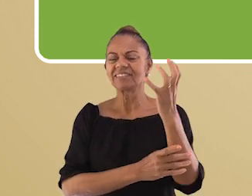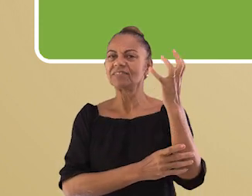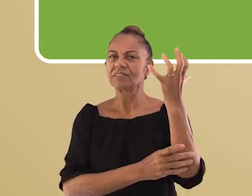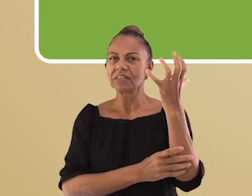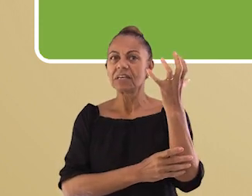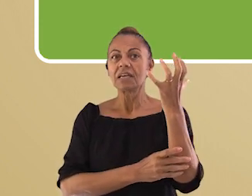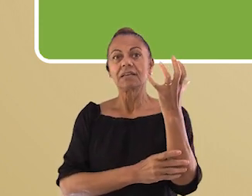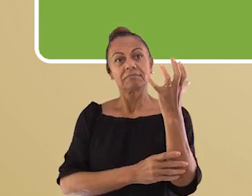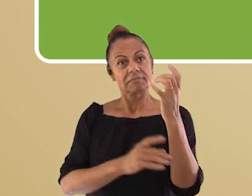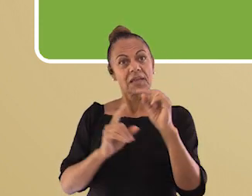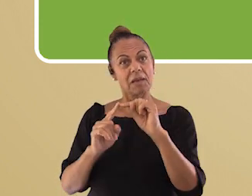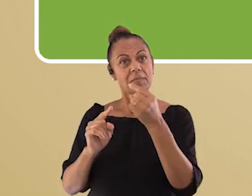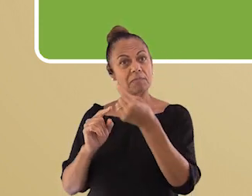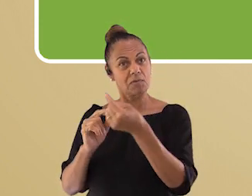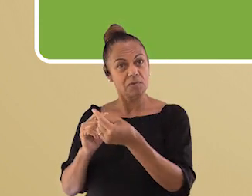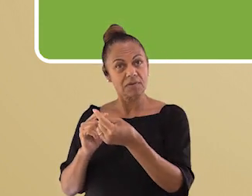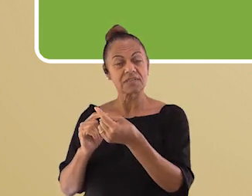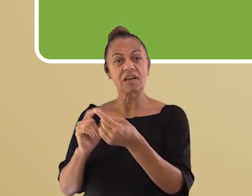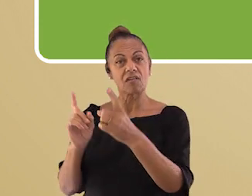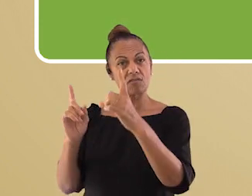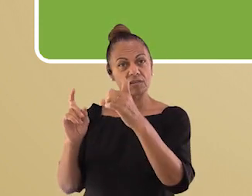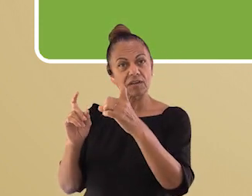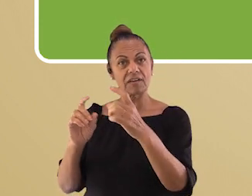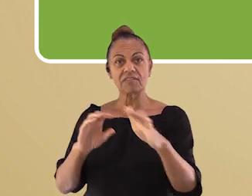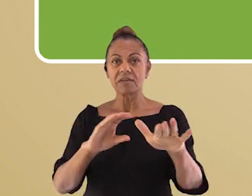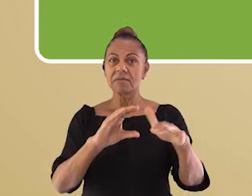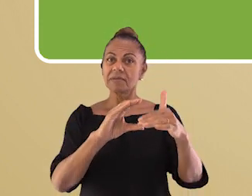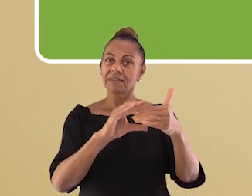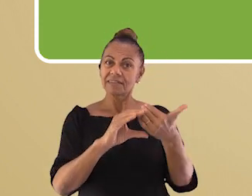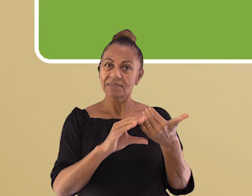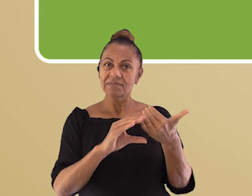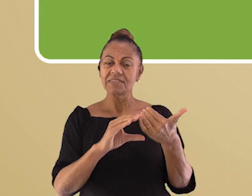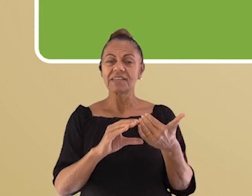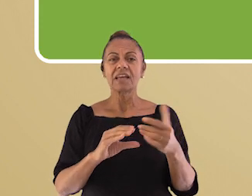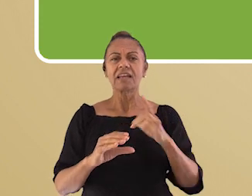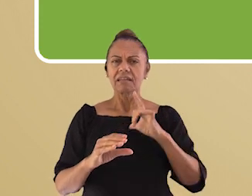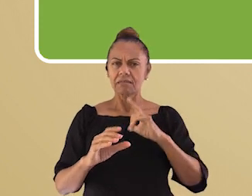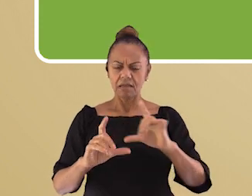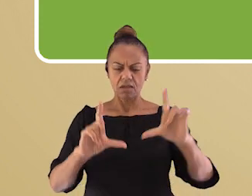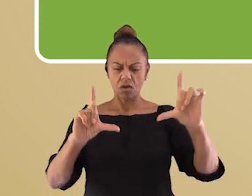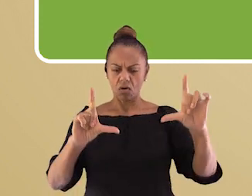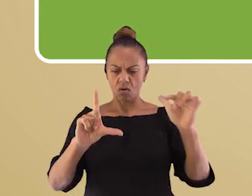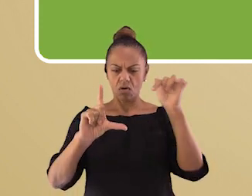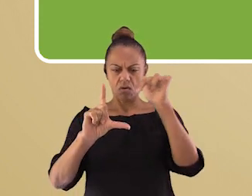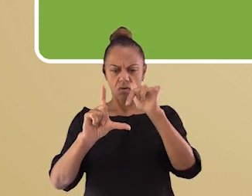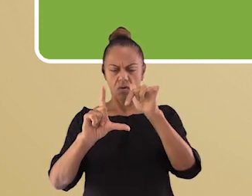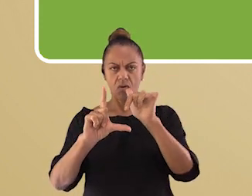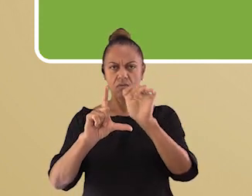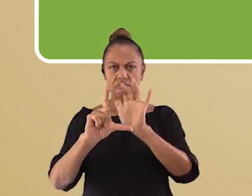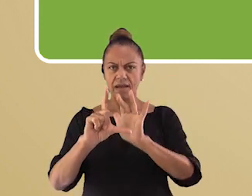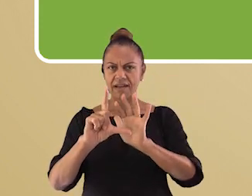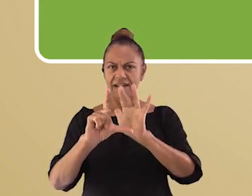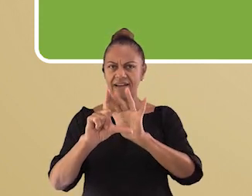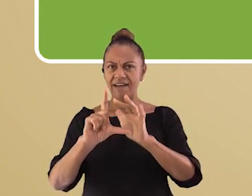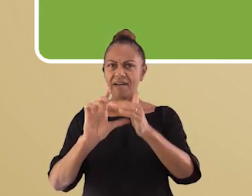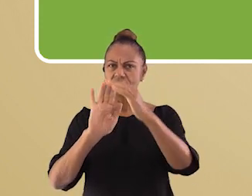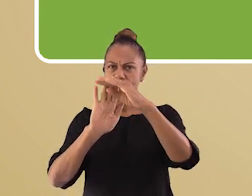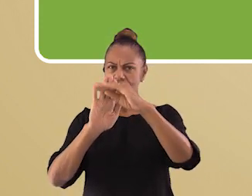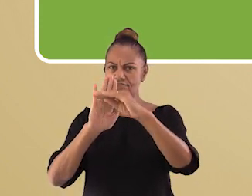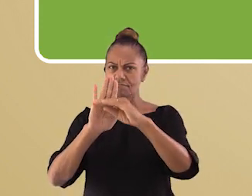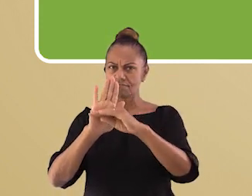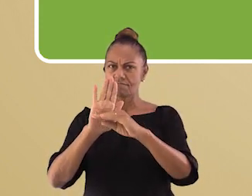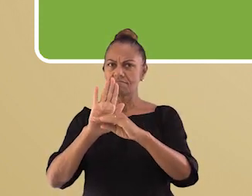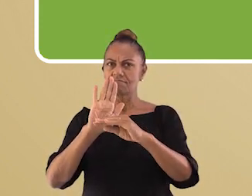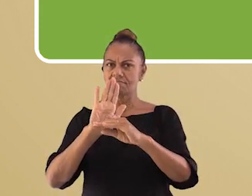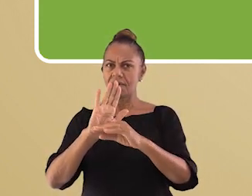seu desenho, preciso que envie por meio do QR Code que aparecerá em sua tela. É só preencher o